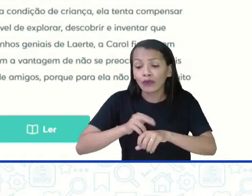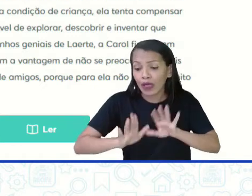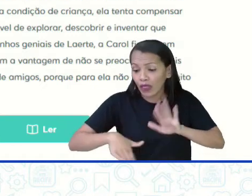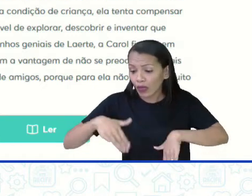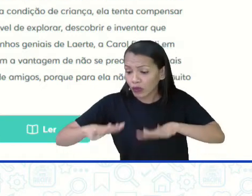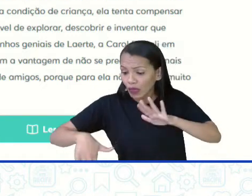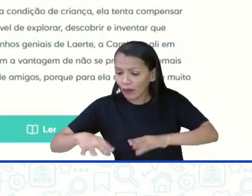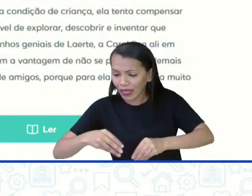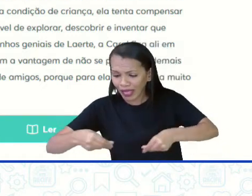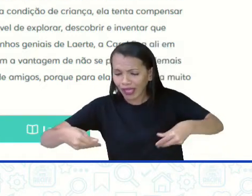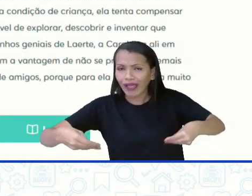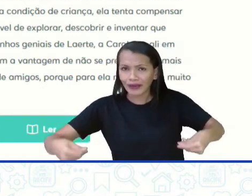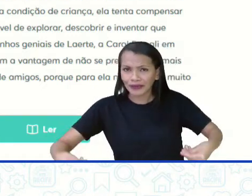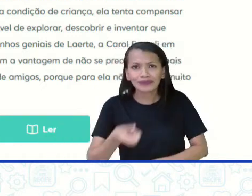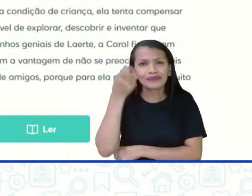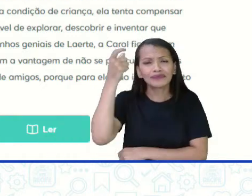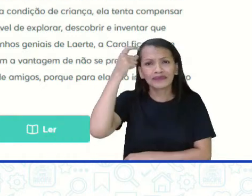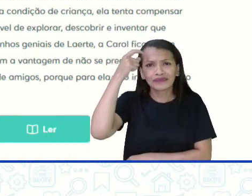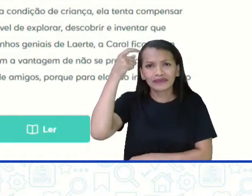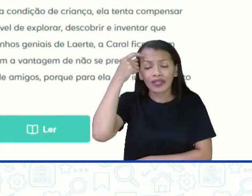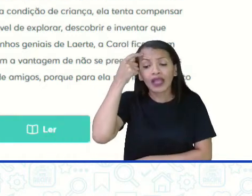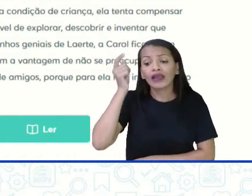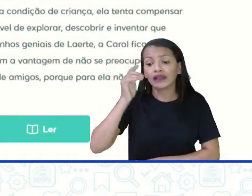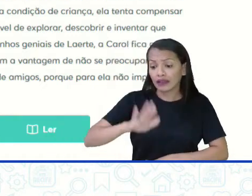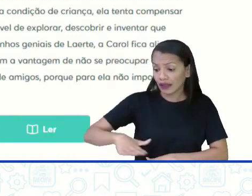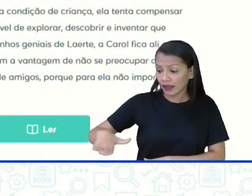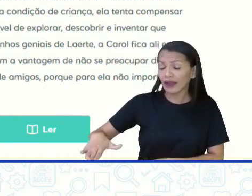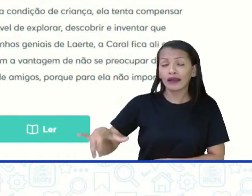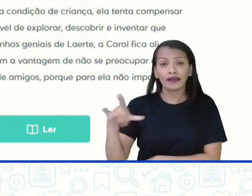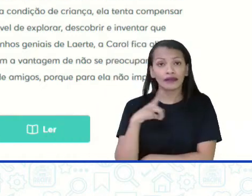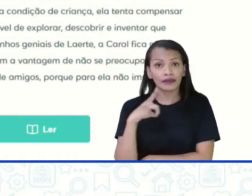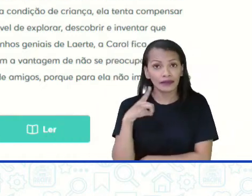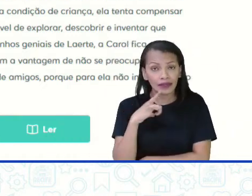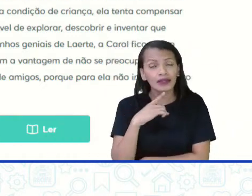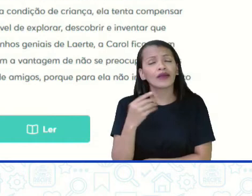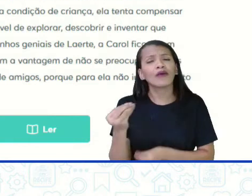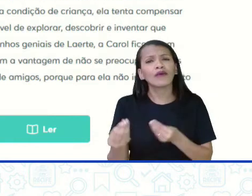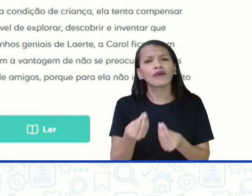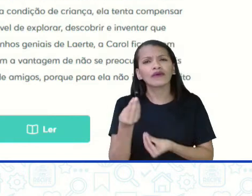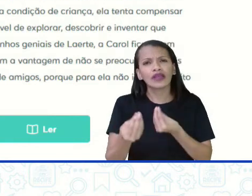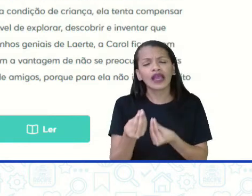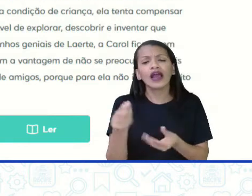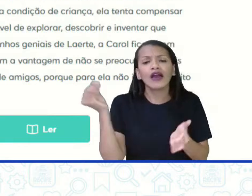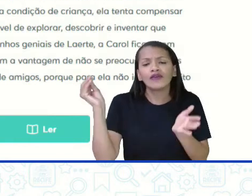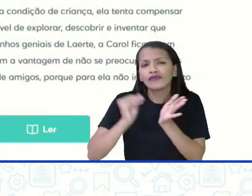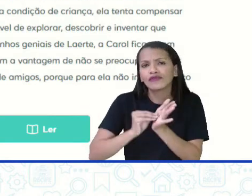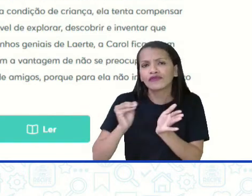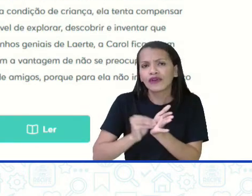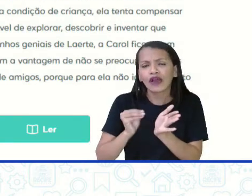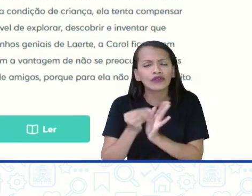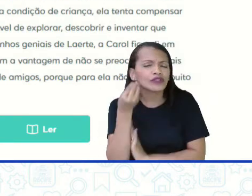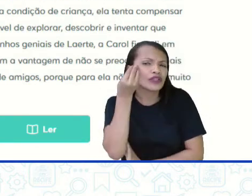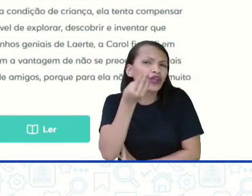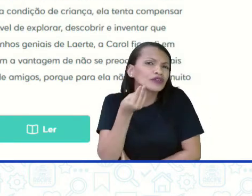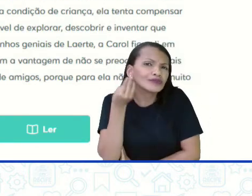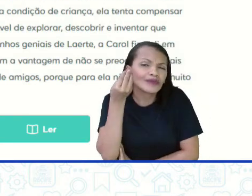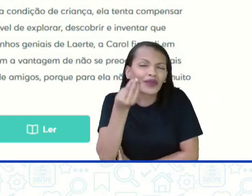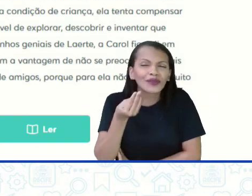mundo. Consciente de sua condição de criança, ela tenta compensar sua falta de